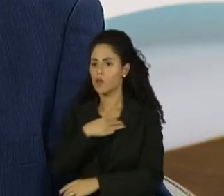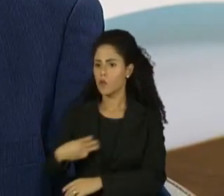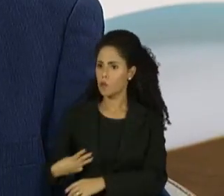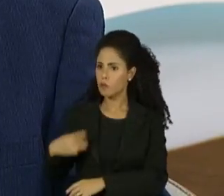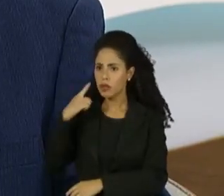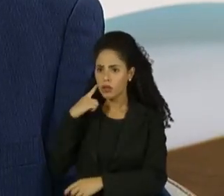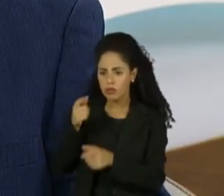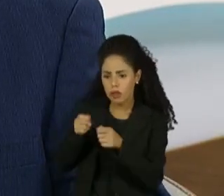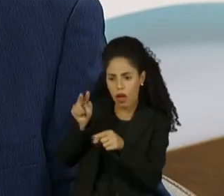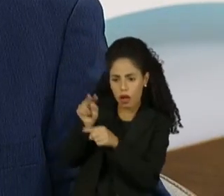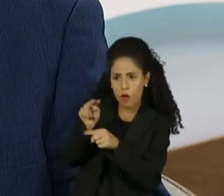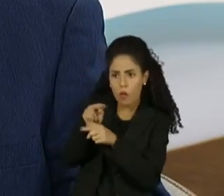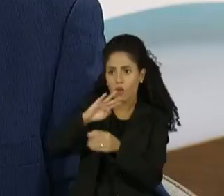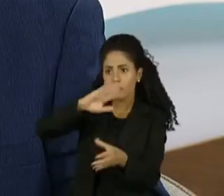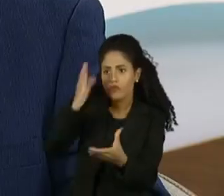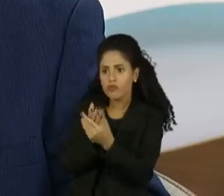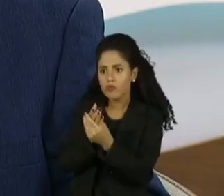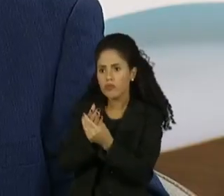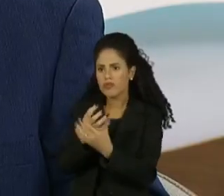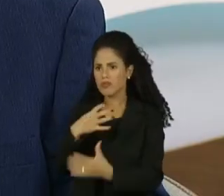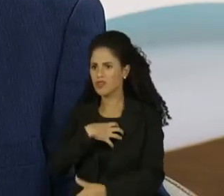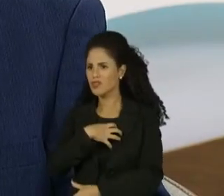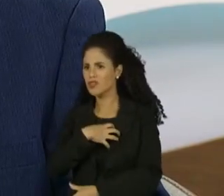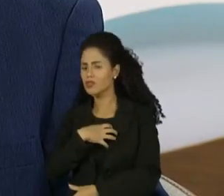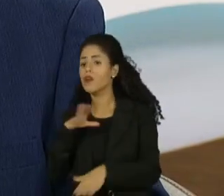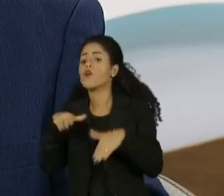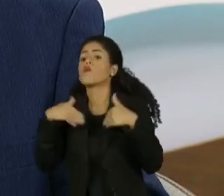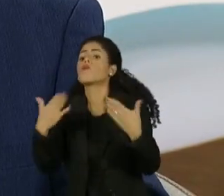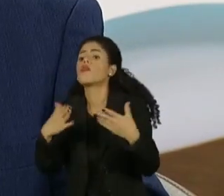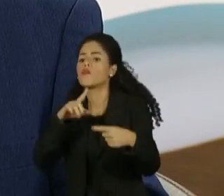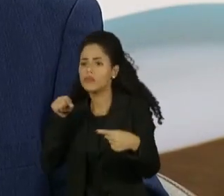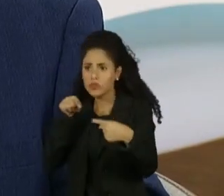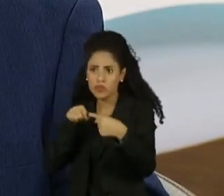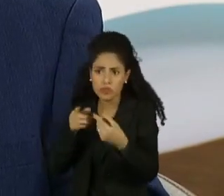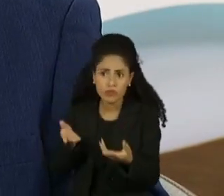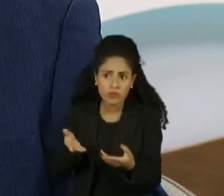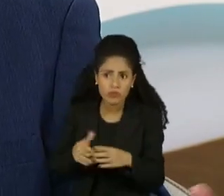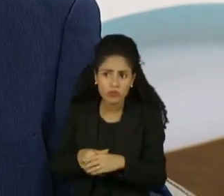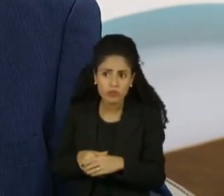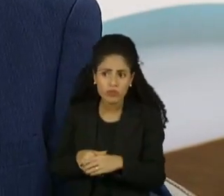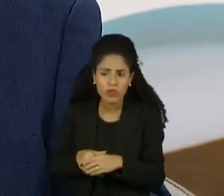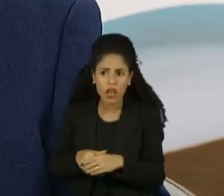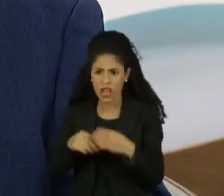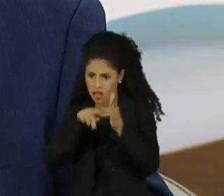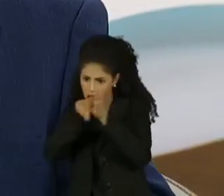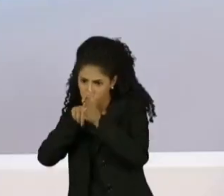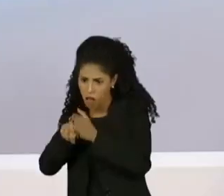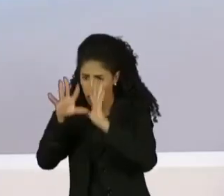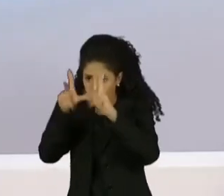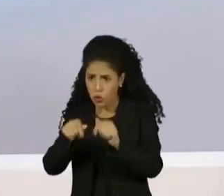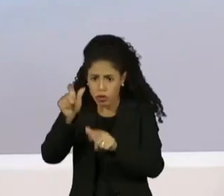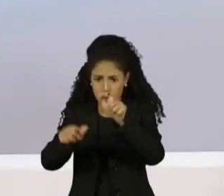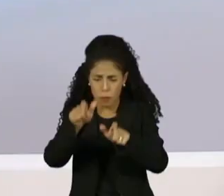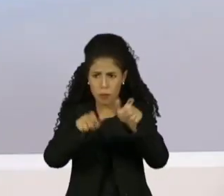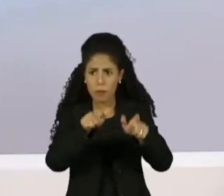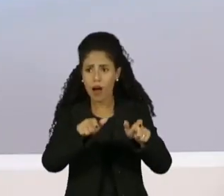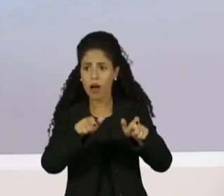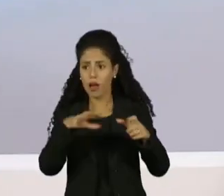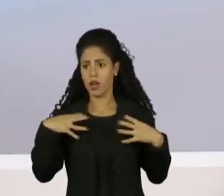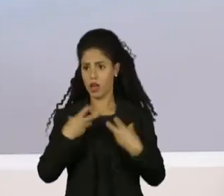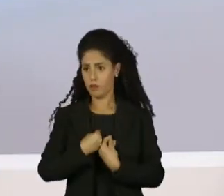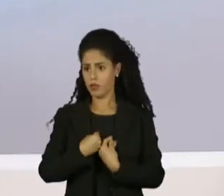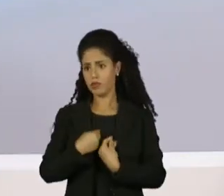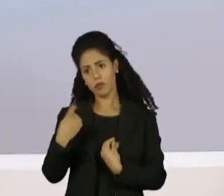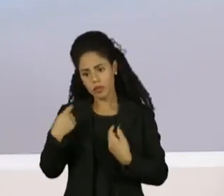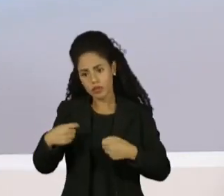tome conta de um processo dessa forma? Qual é a prerrogativa que ele tem? Ele vai investigar todo mundo? Se há um ilícito, devia estar na primeira